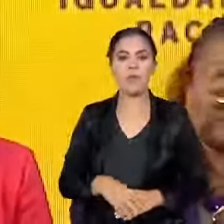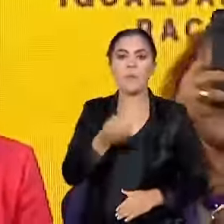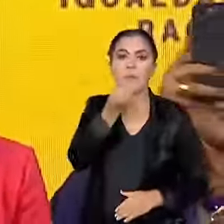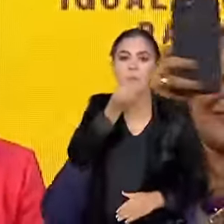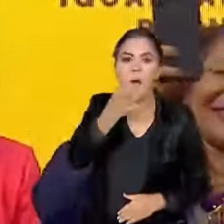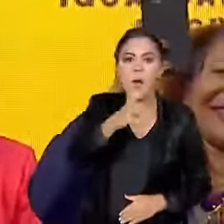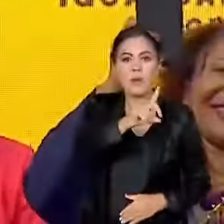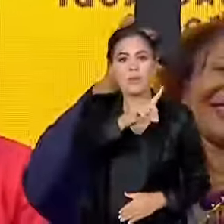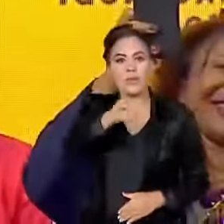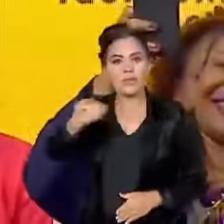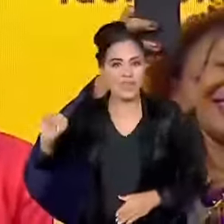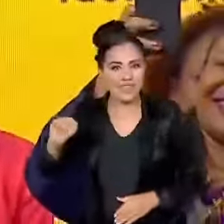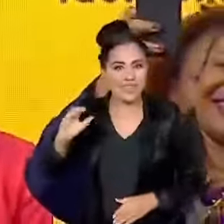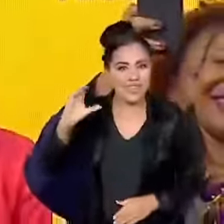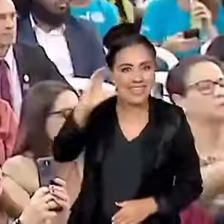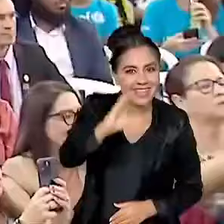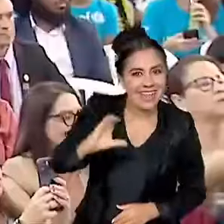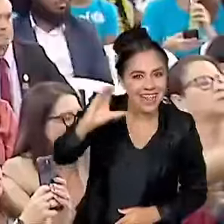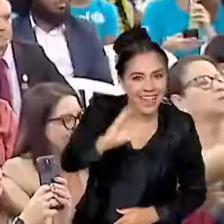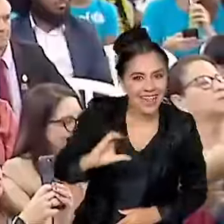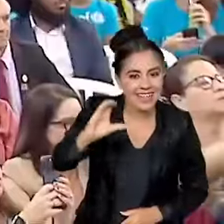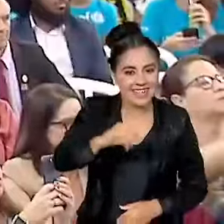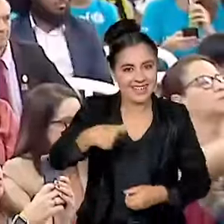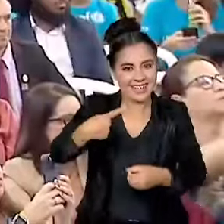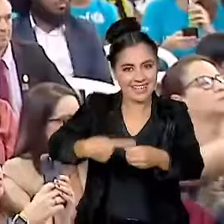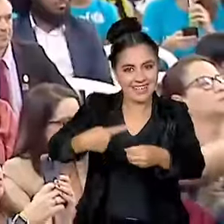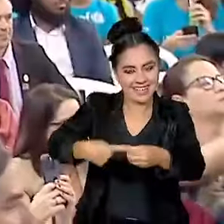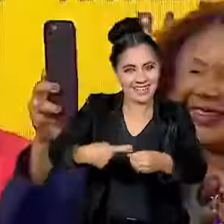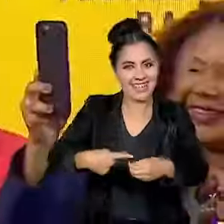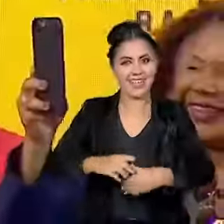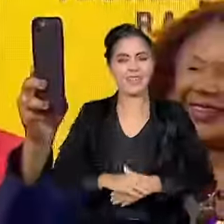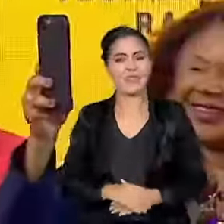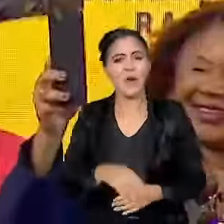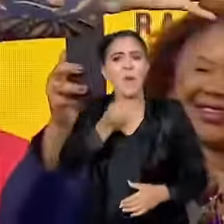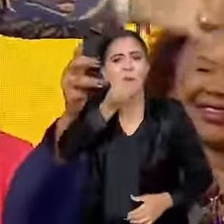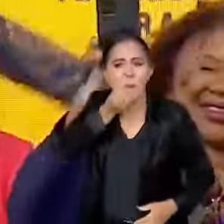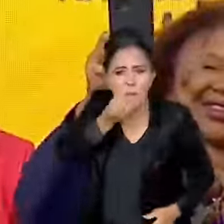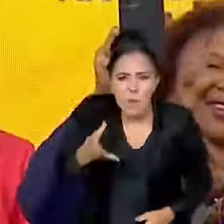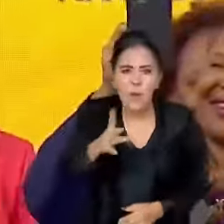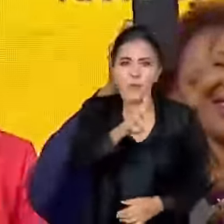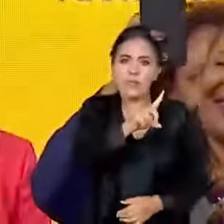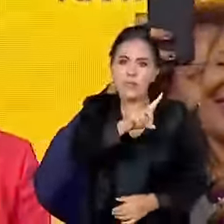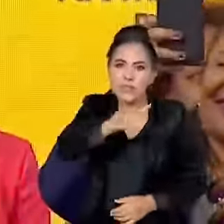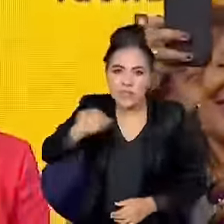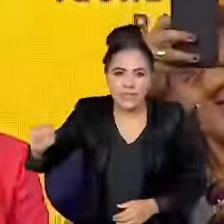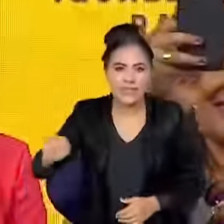Bom dia, Ceilândia! Bom dia, com vontade. Bom dia!